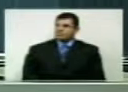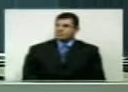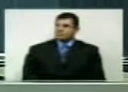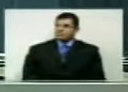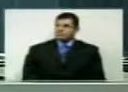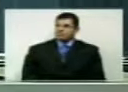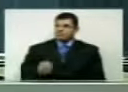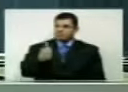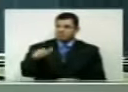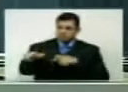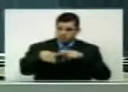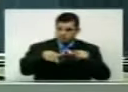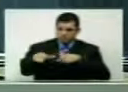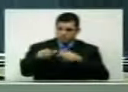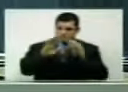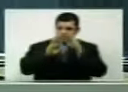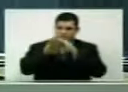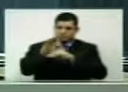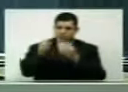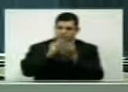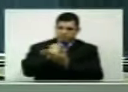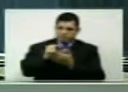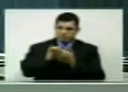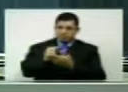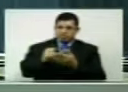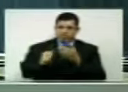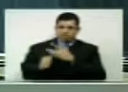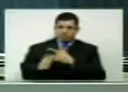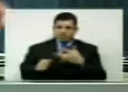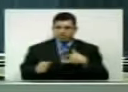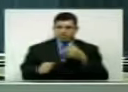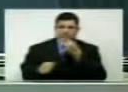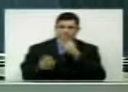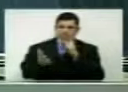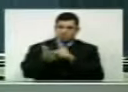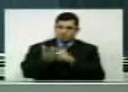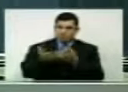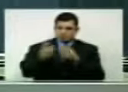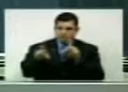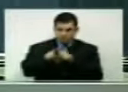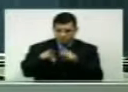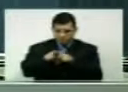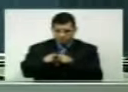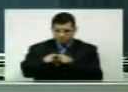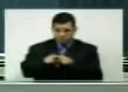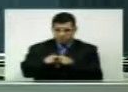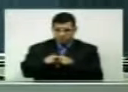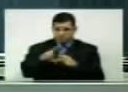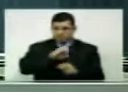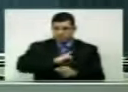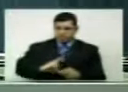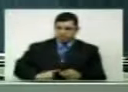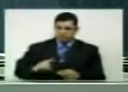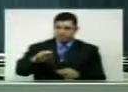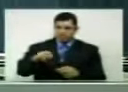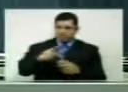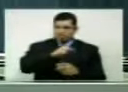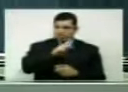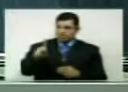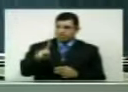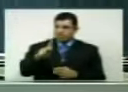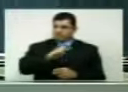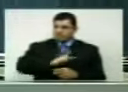pela pouca ação da rede básica de saúde do município, é verdade também, e o deputado Sidney Leite foi